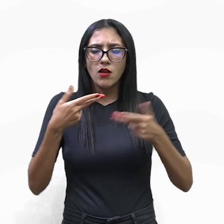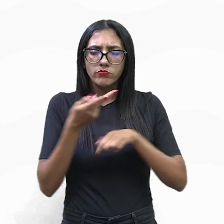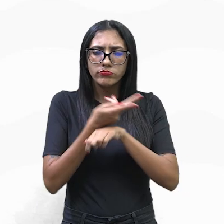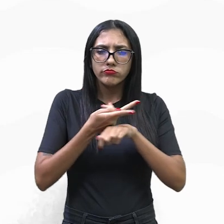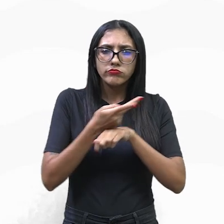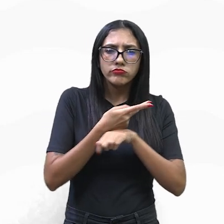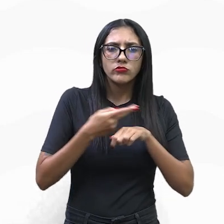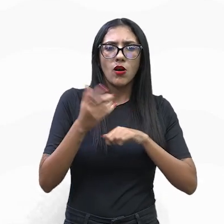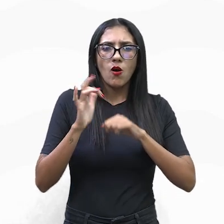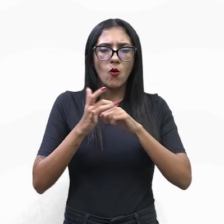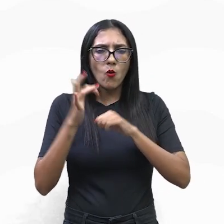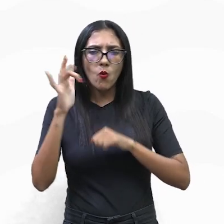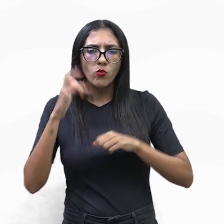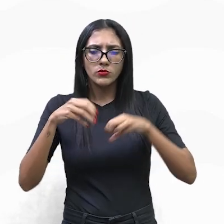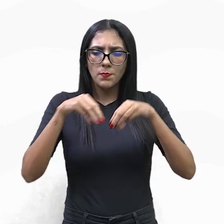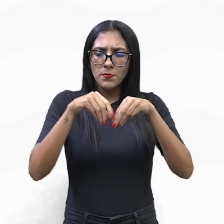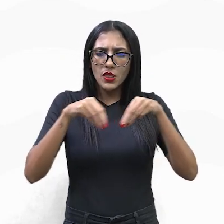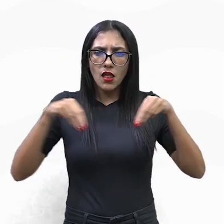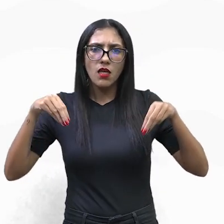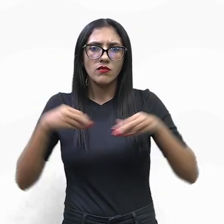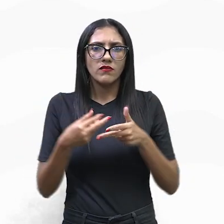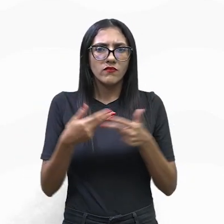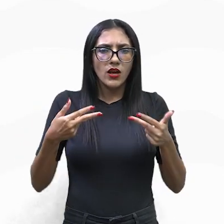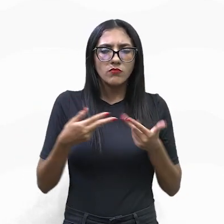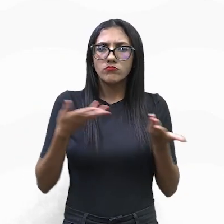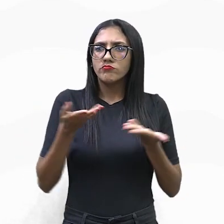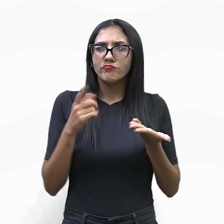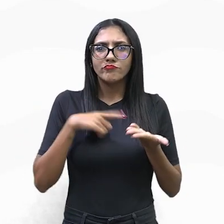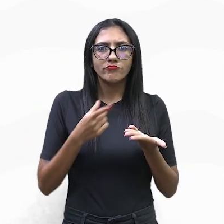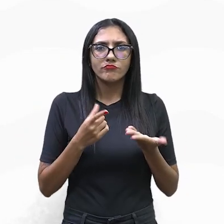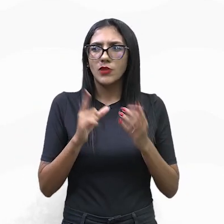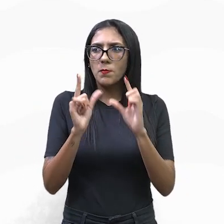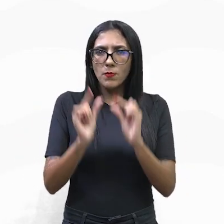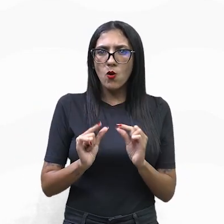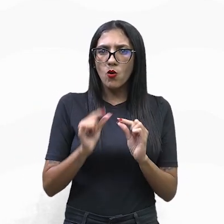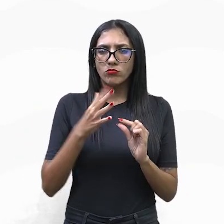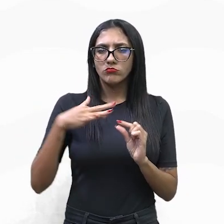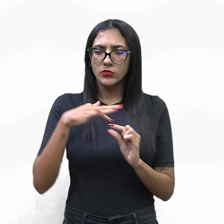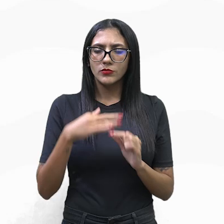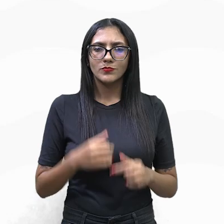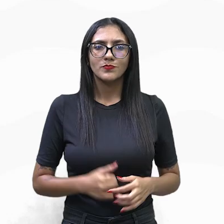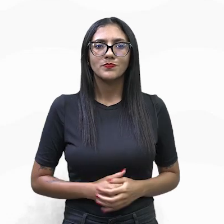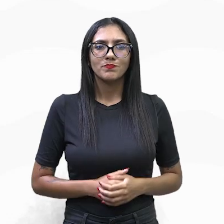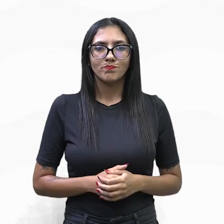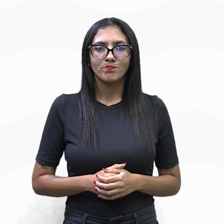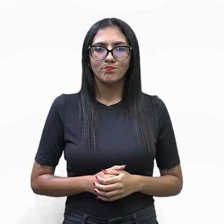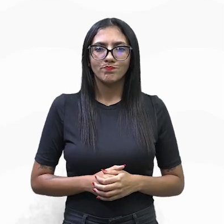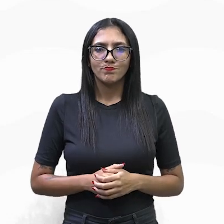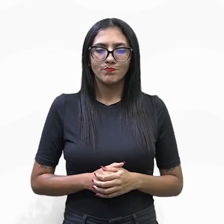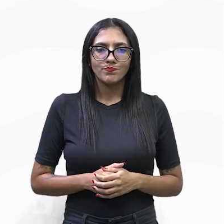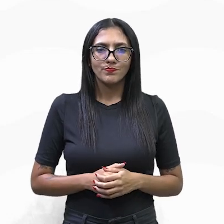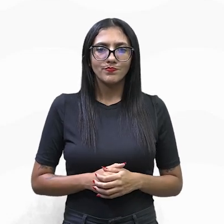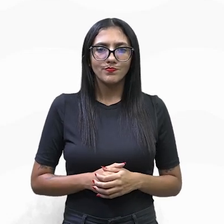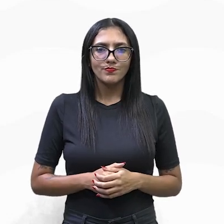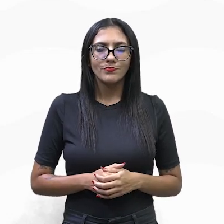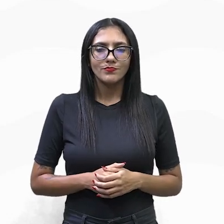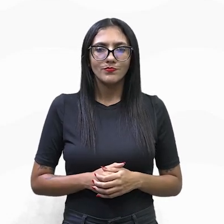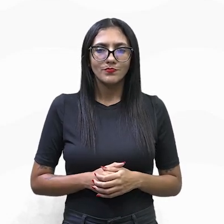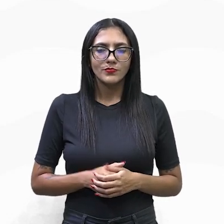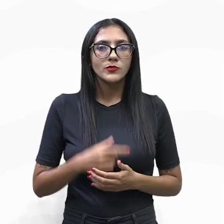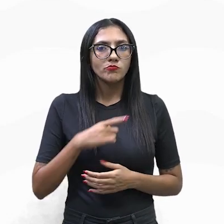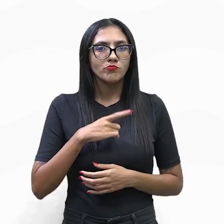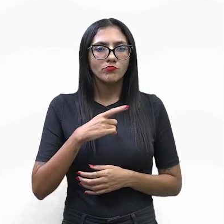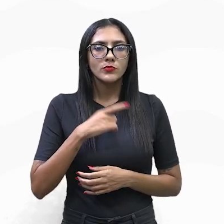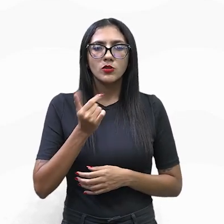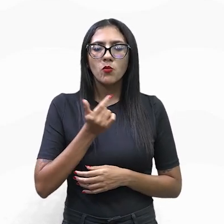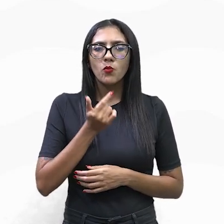ouro e outros minerais de forma natural tornou-se menos comum na nossa região. Mas tem outra, né, professora? Aí, olha só, não é,